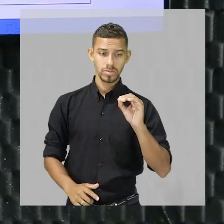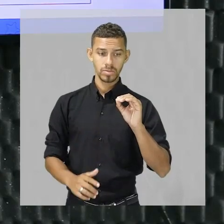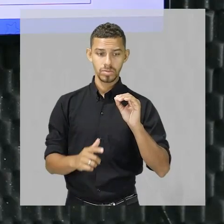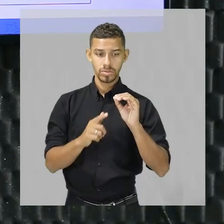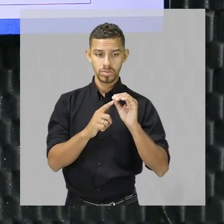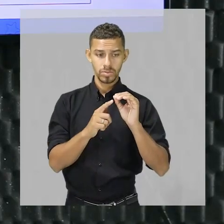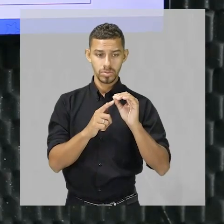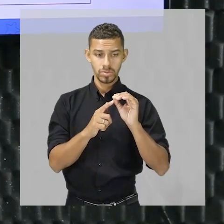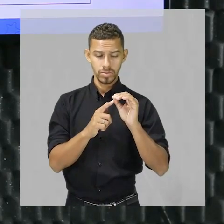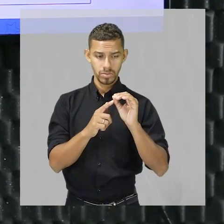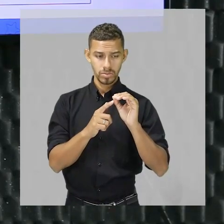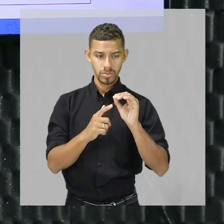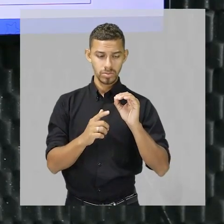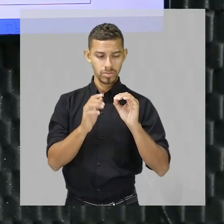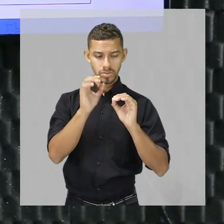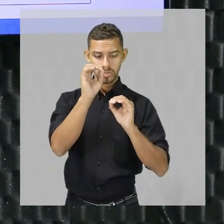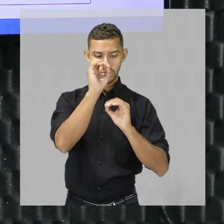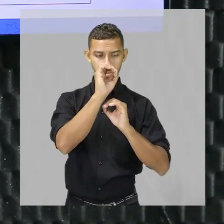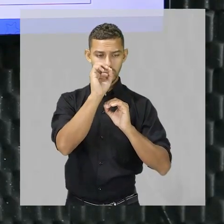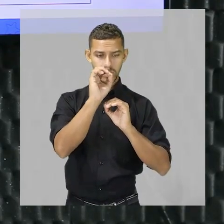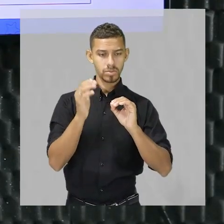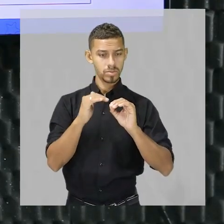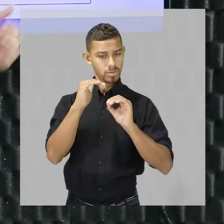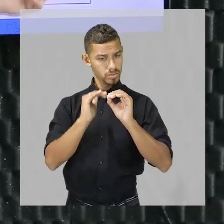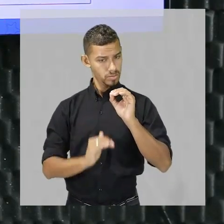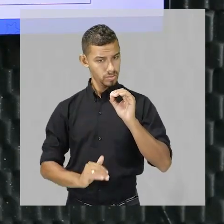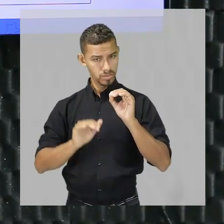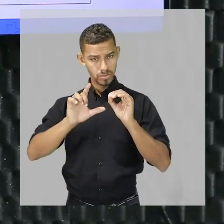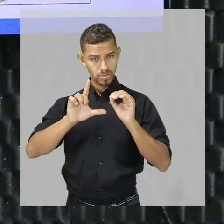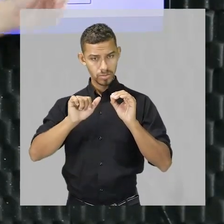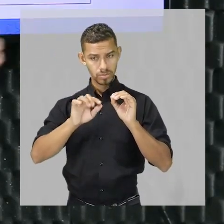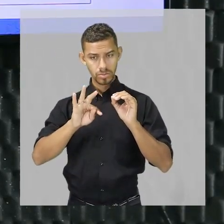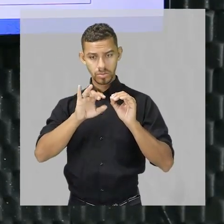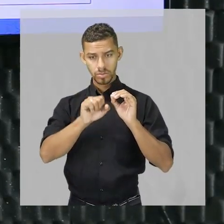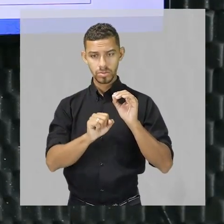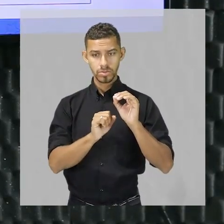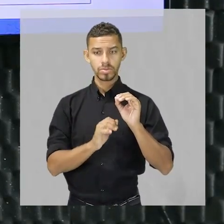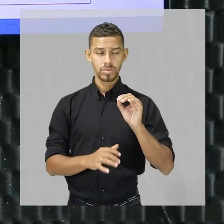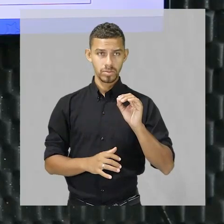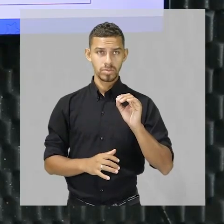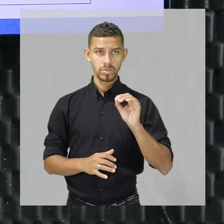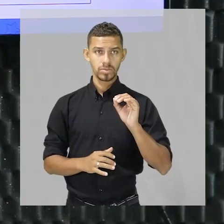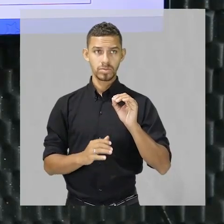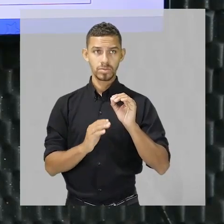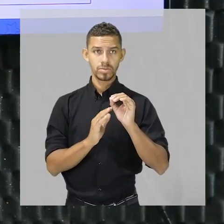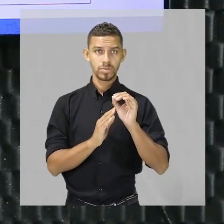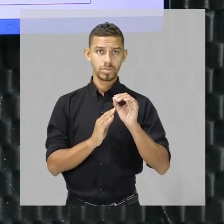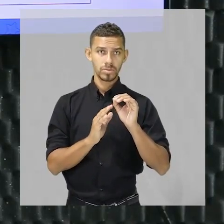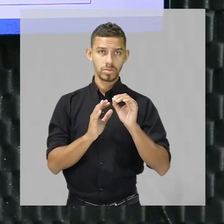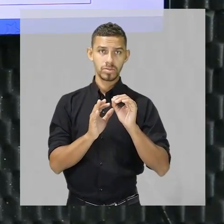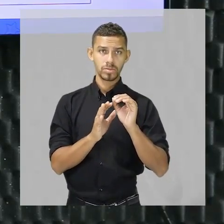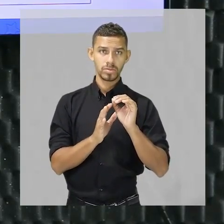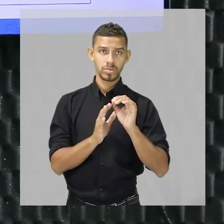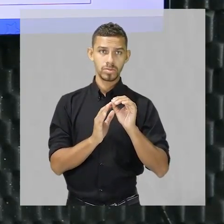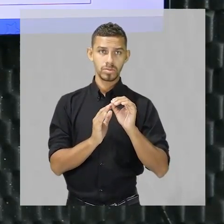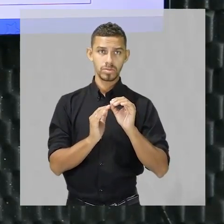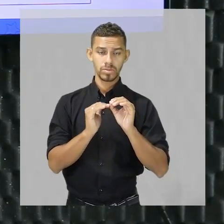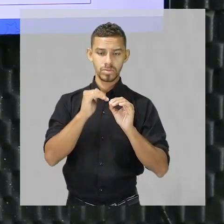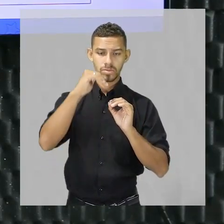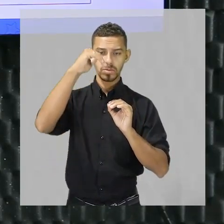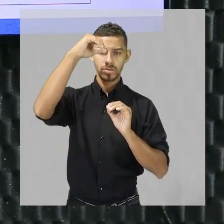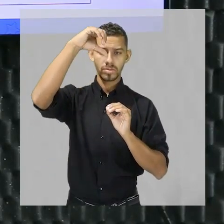baixa latitude, muita atenção, tá? Áreas de baixa latitude vão estar no centro da Terra, ali no 0 graus. Variando de 0